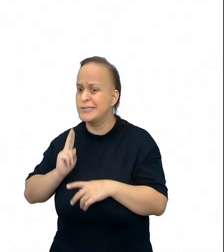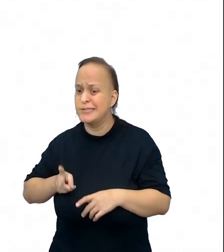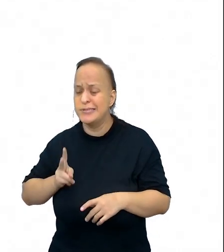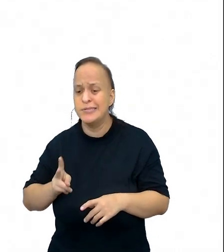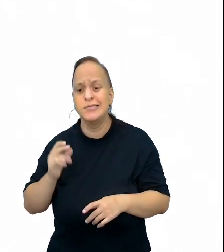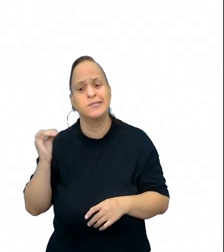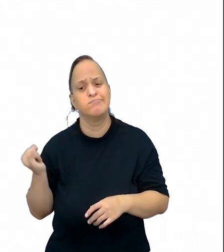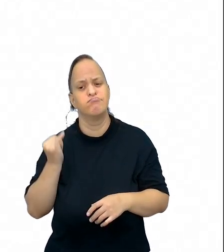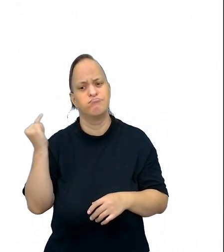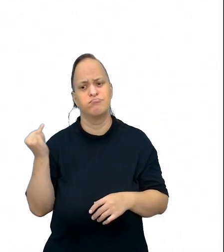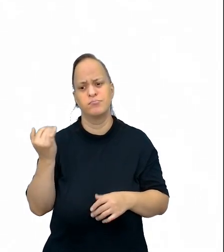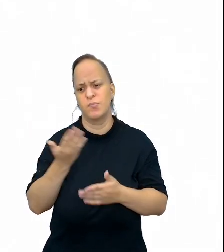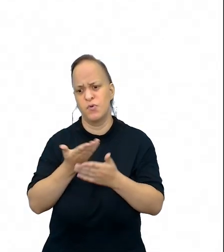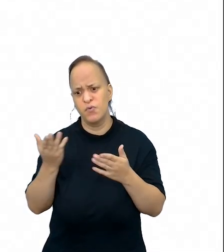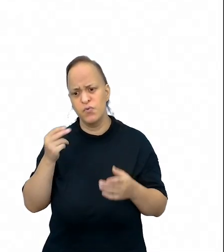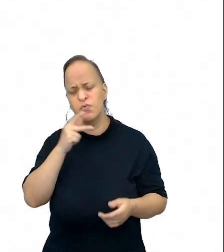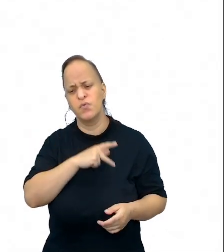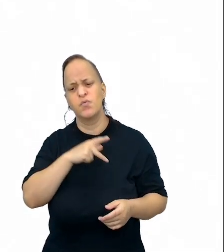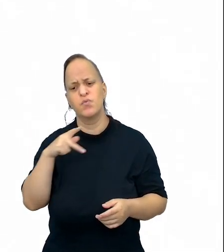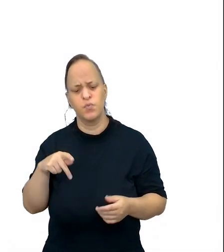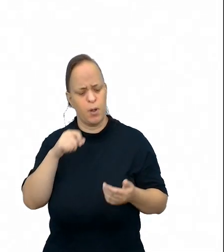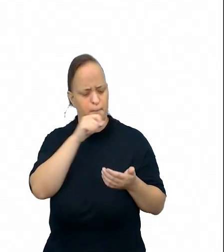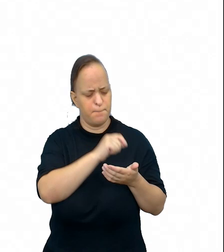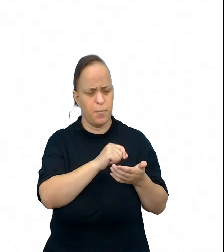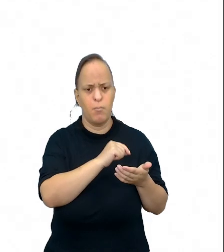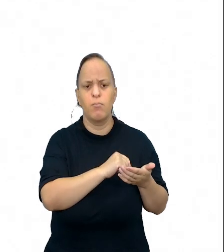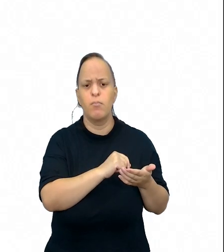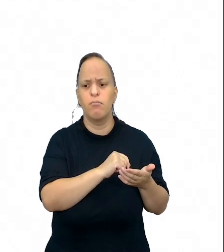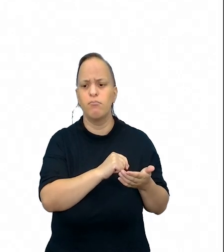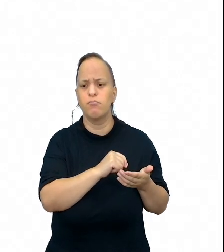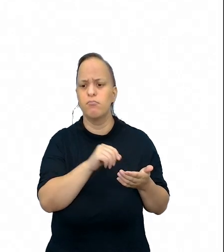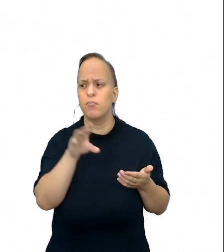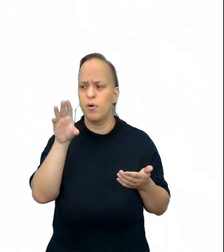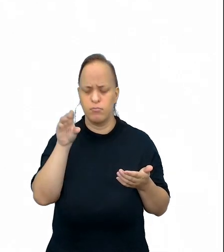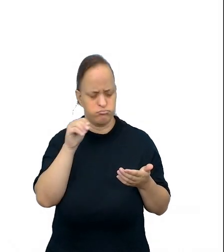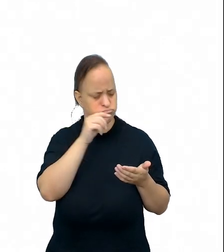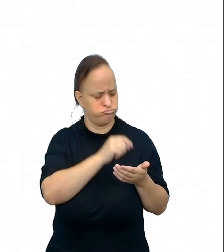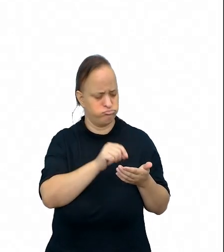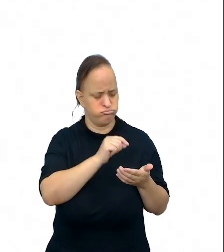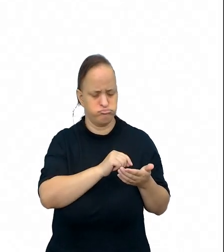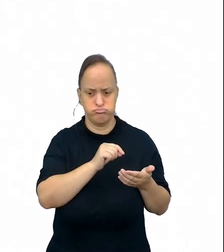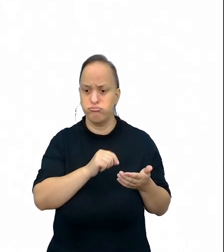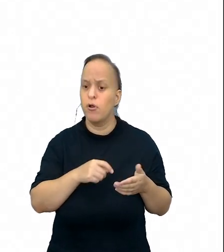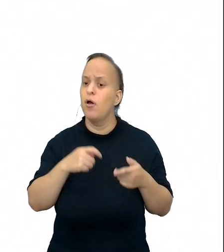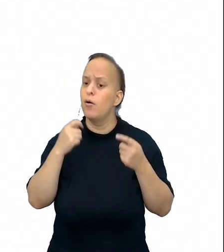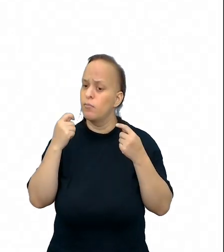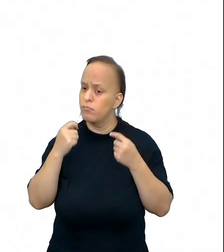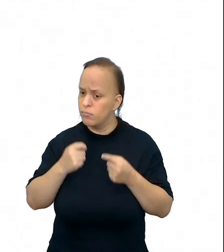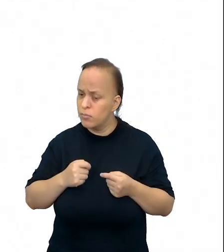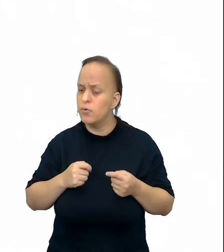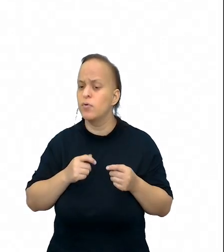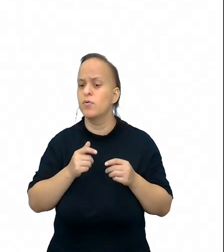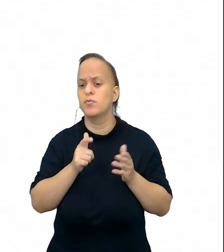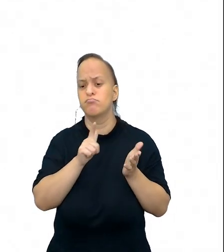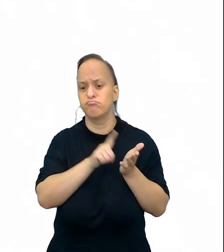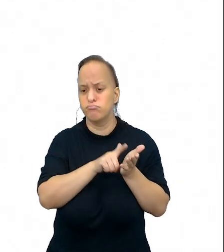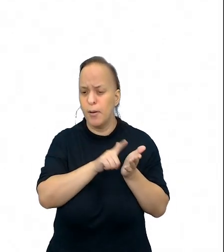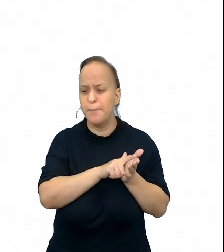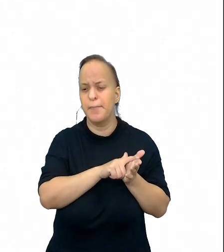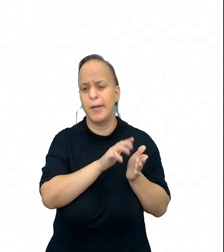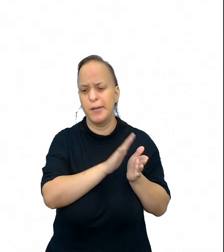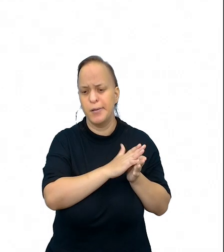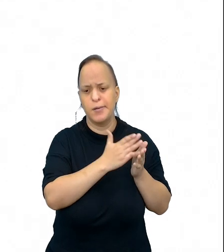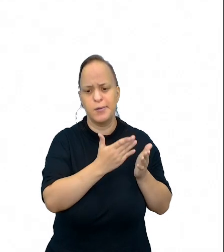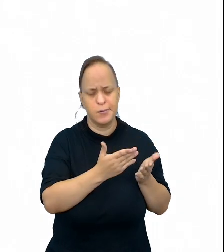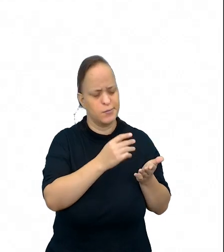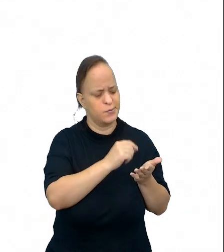né, esse quadro anotado no seu blog, no seu diário de bordo, nos cadernos ou em papéis, né? Aí, esse